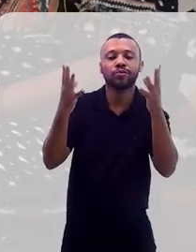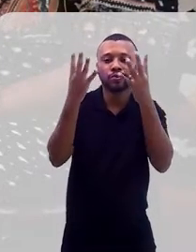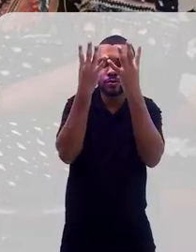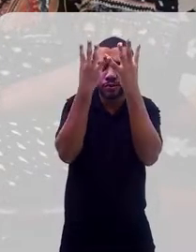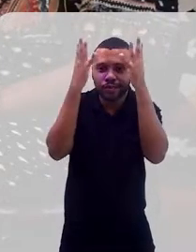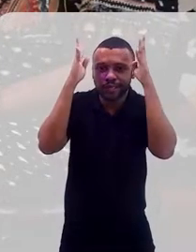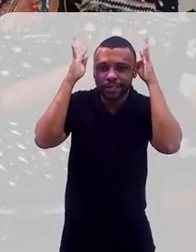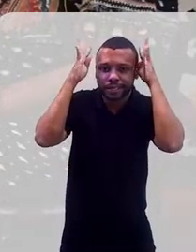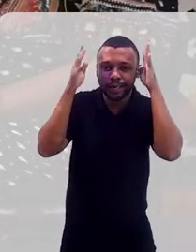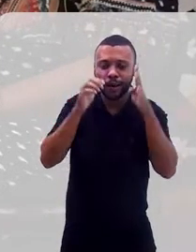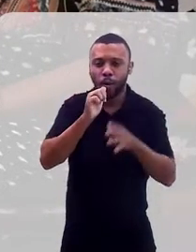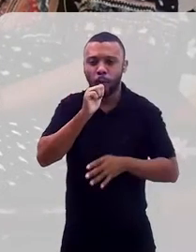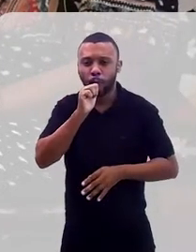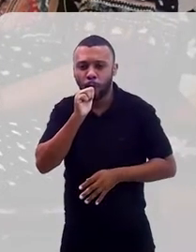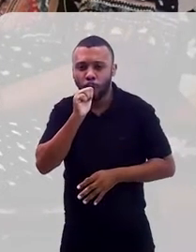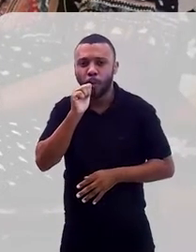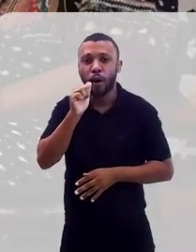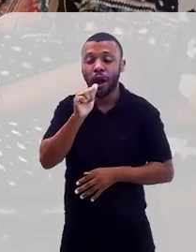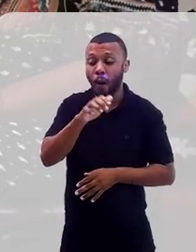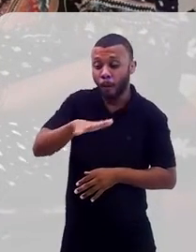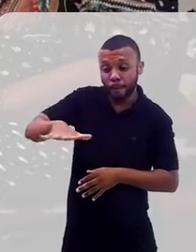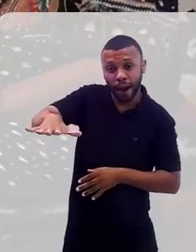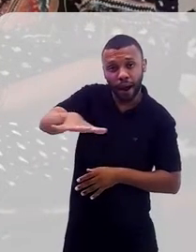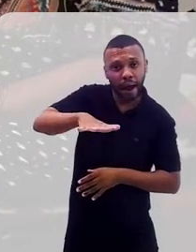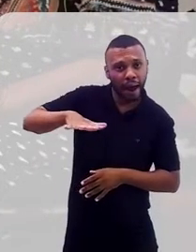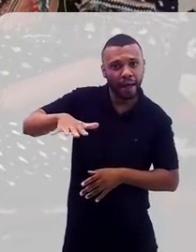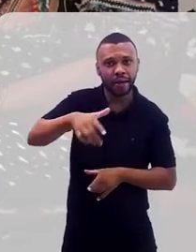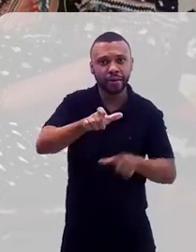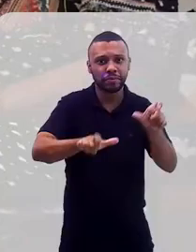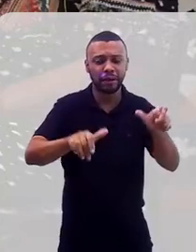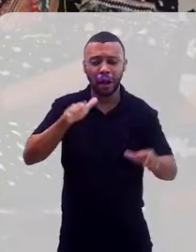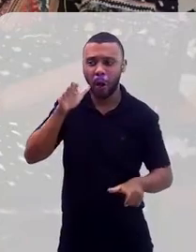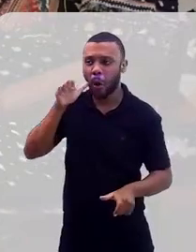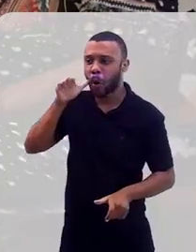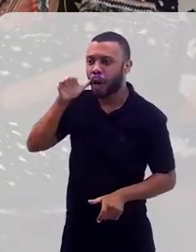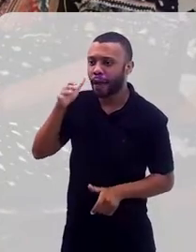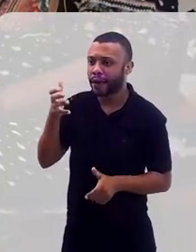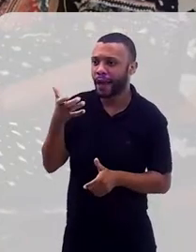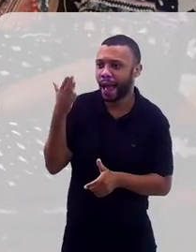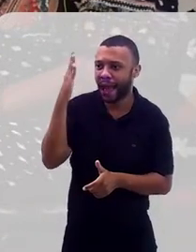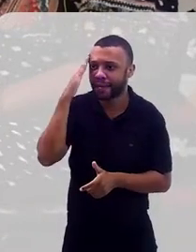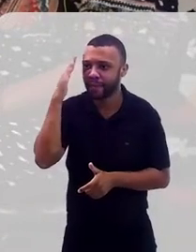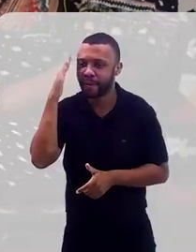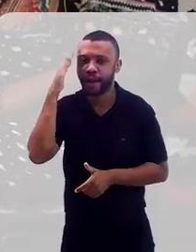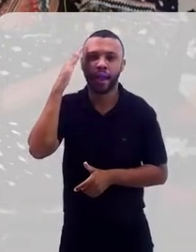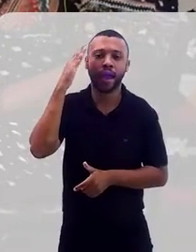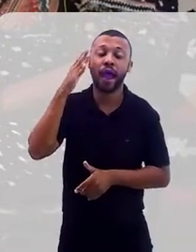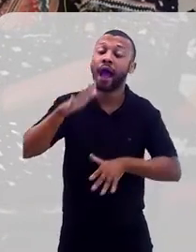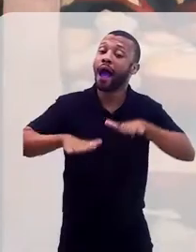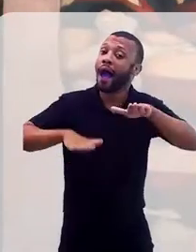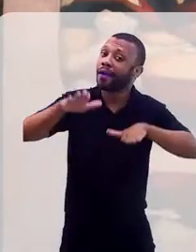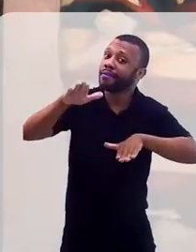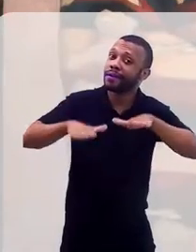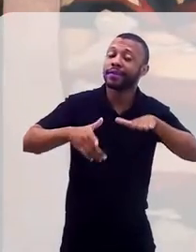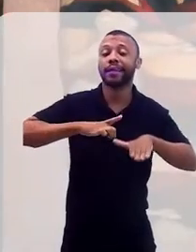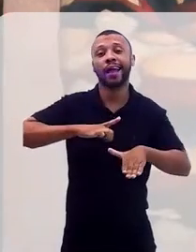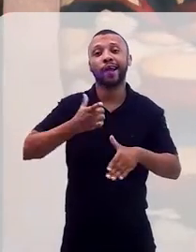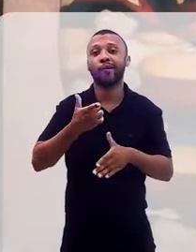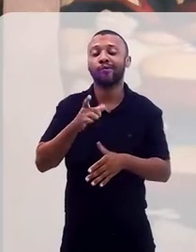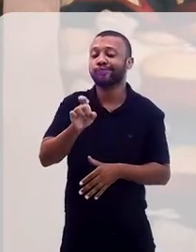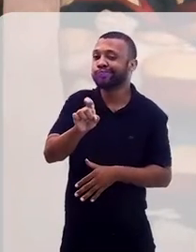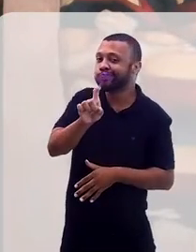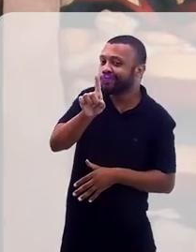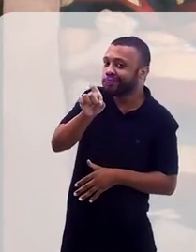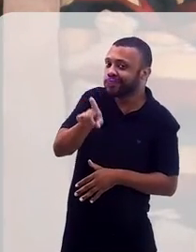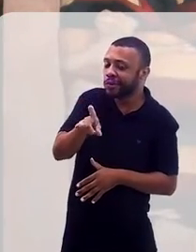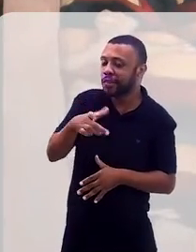é um segmento que as pessoas TM muita curiosidade talvez porque ele tem assim né